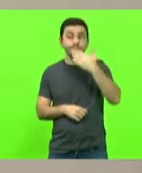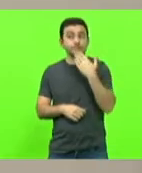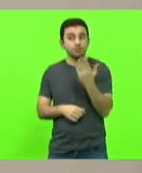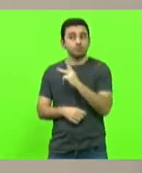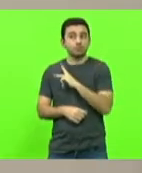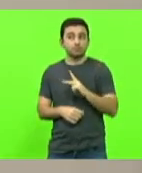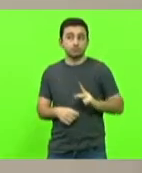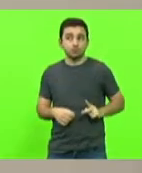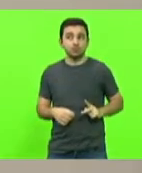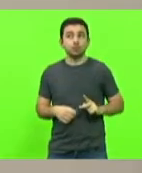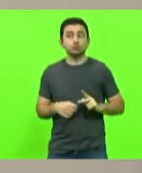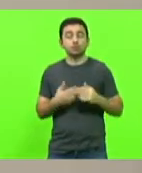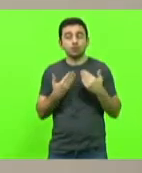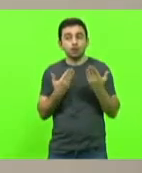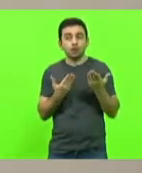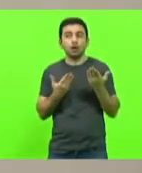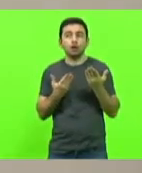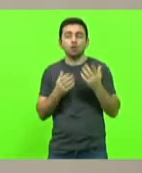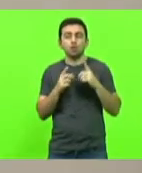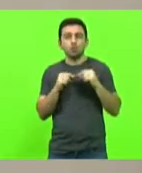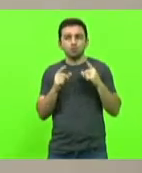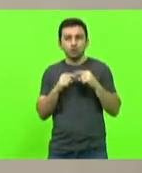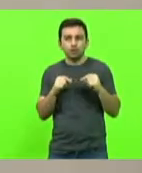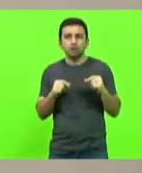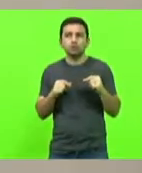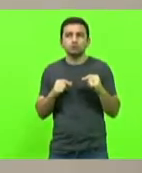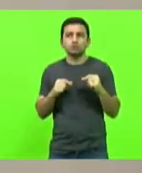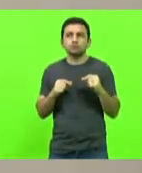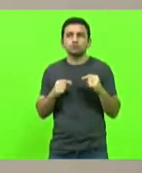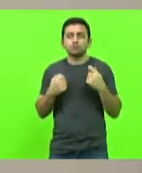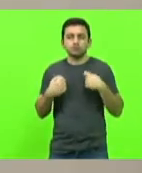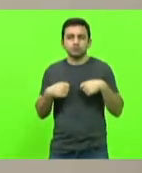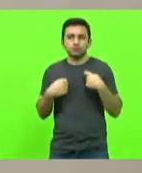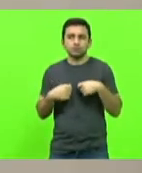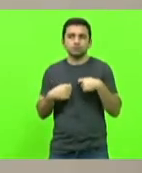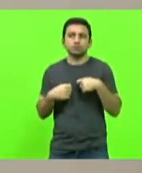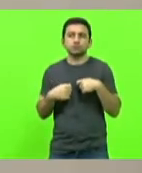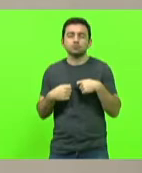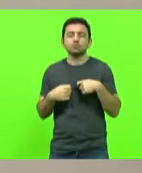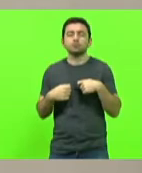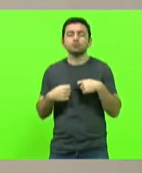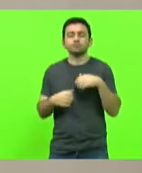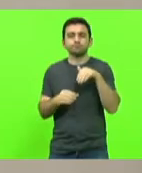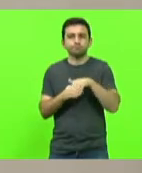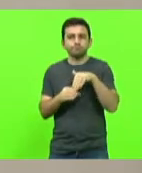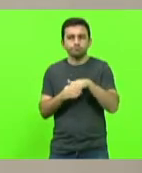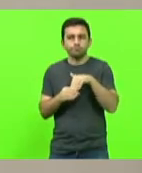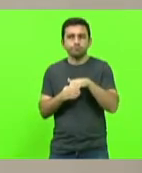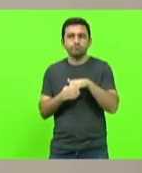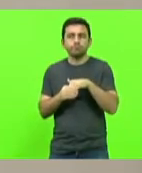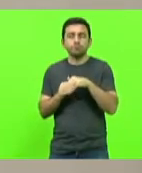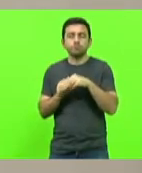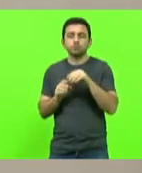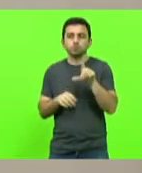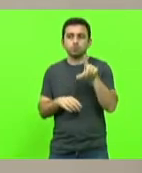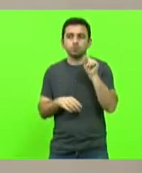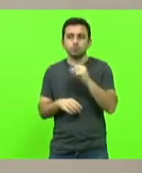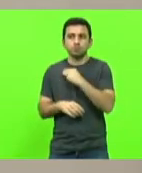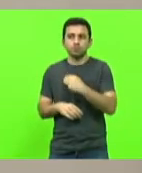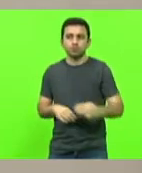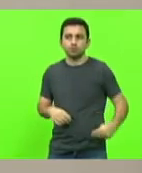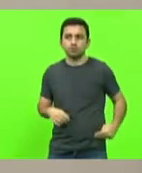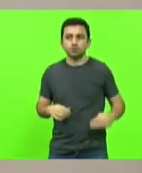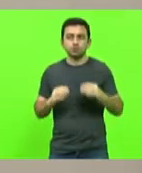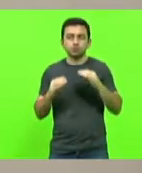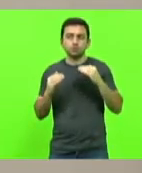do Congresso Nacional para que seja realizada a sabatina e a votação do indicado a ministro do Supremo Tribunal